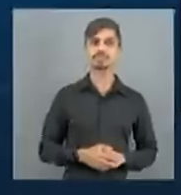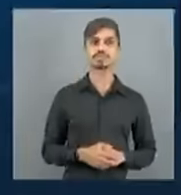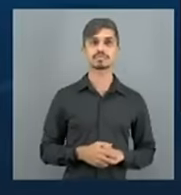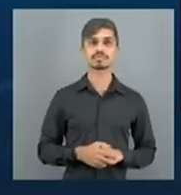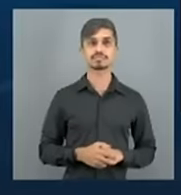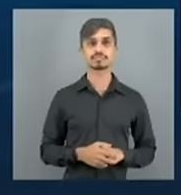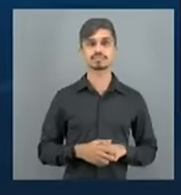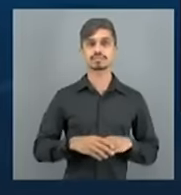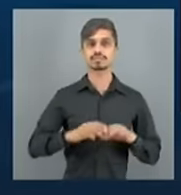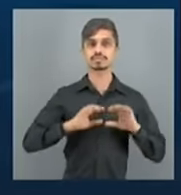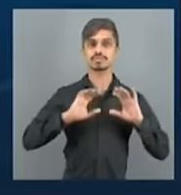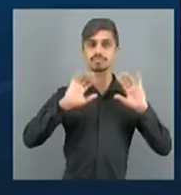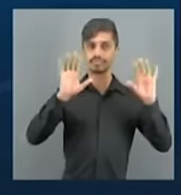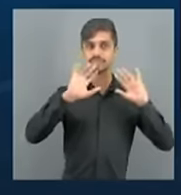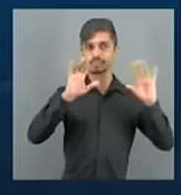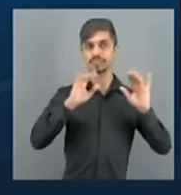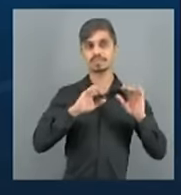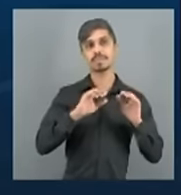Vôlei, basquete?